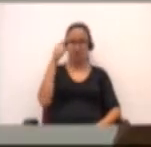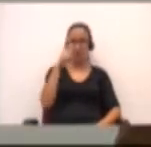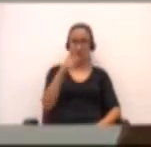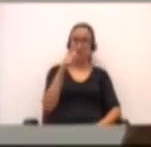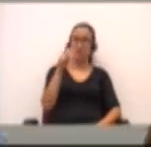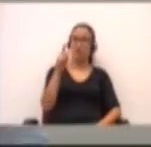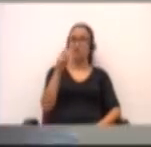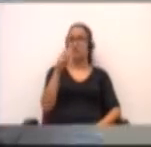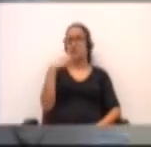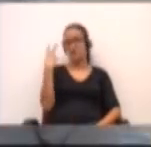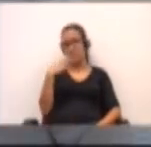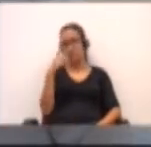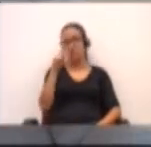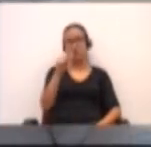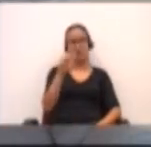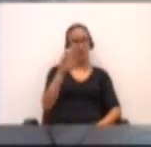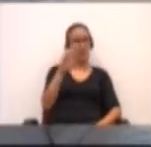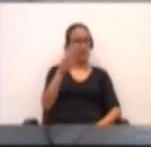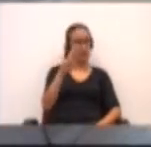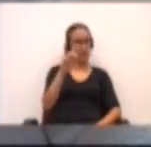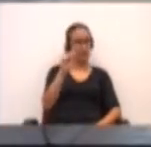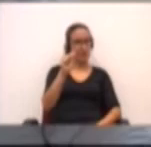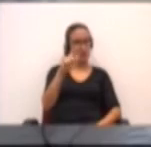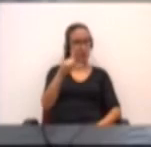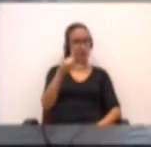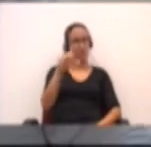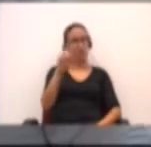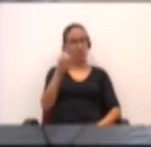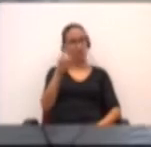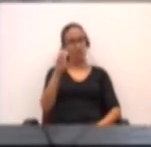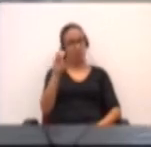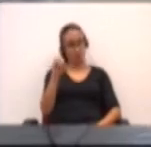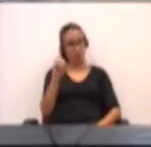e o representante da OAB, me fugiu o nome.